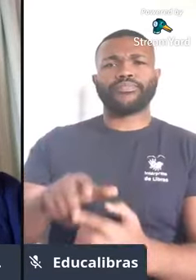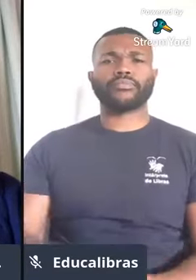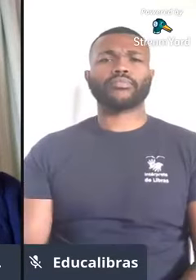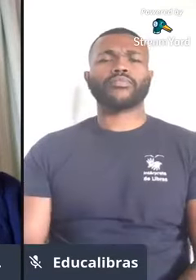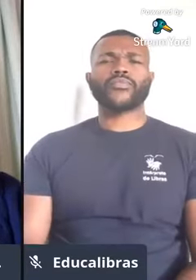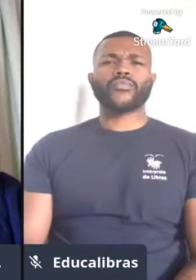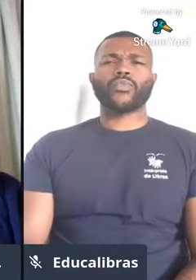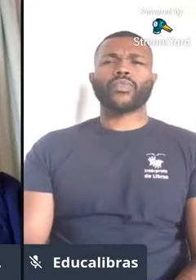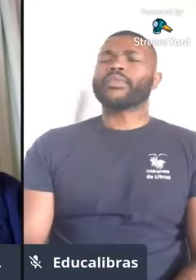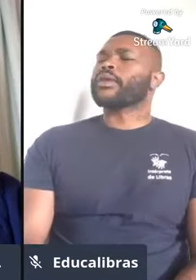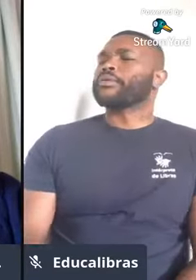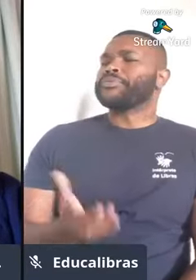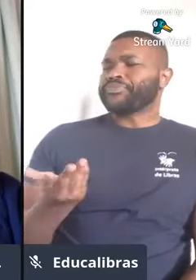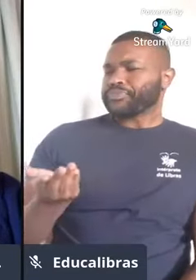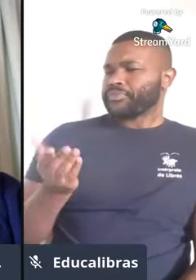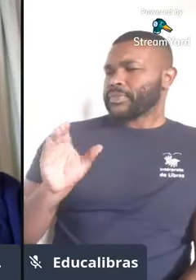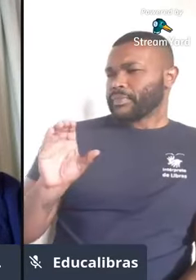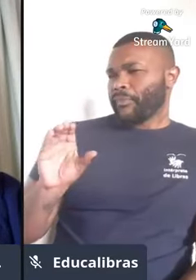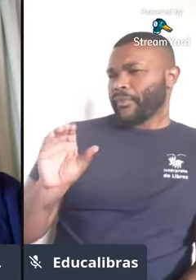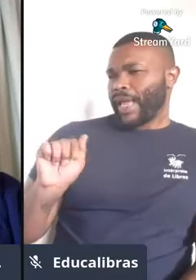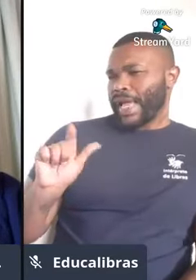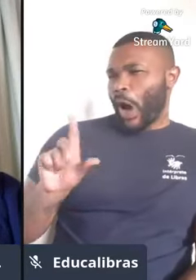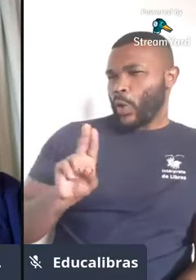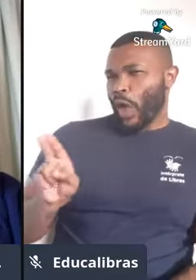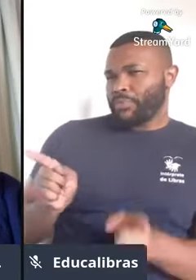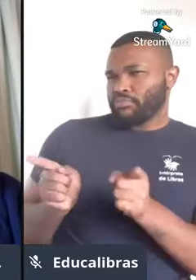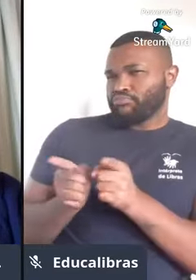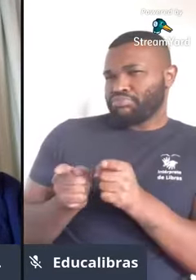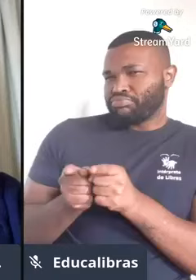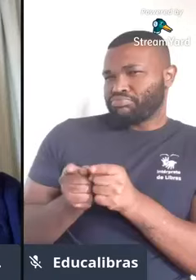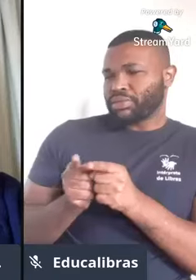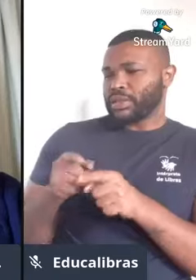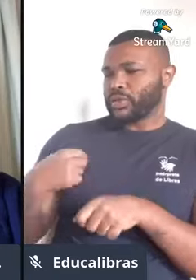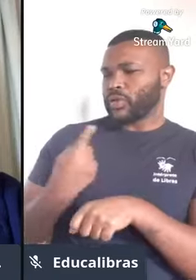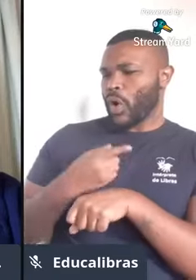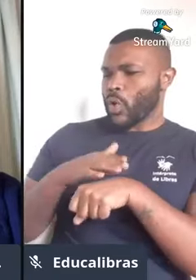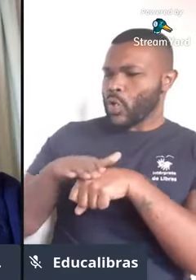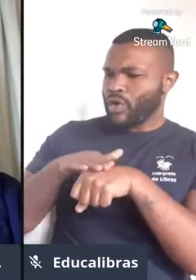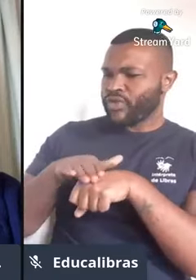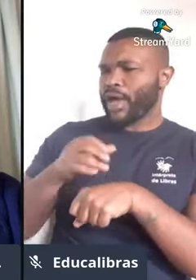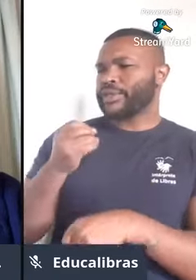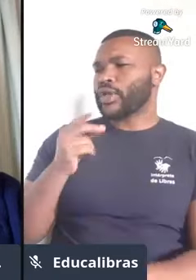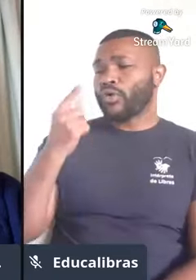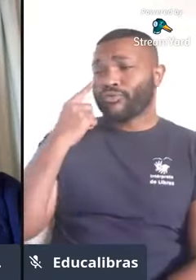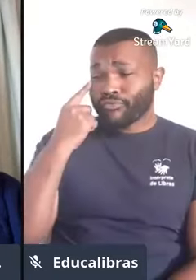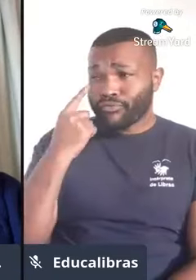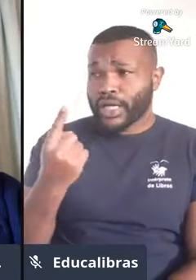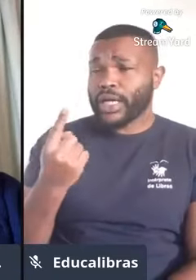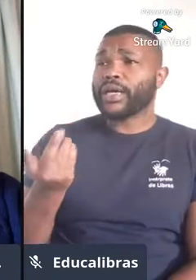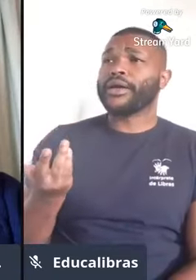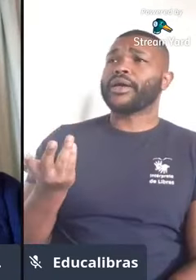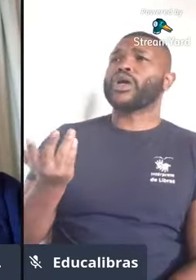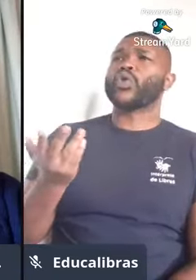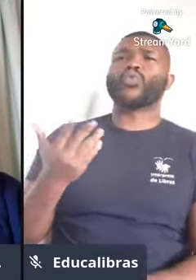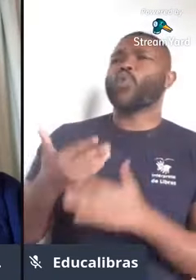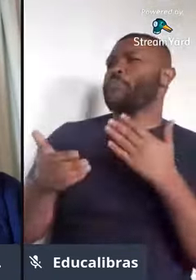Cal, toda vez que a gente fala, ou se fala, ou a gente ouve em falar, não importa de onde